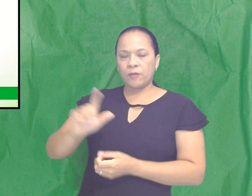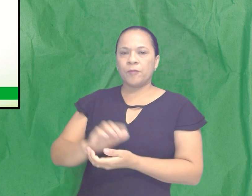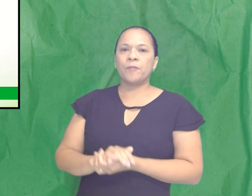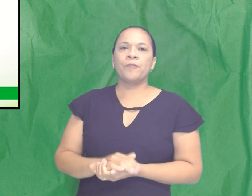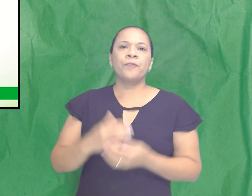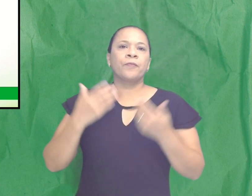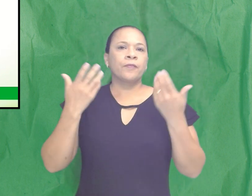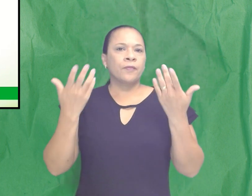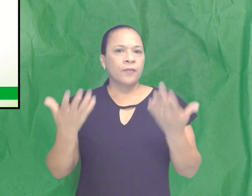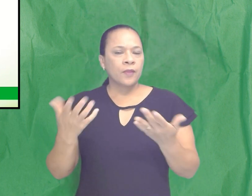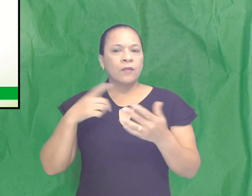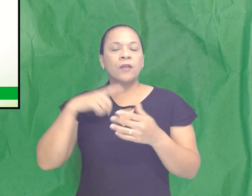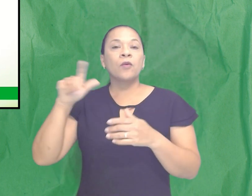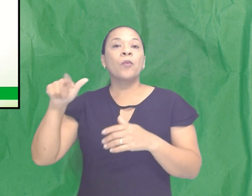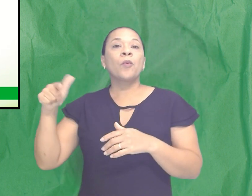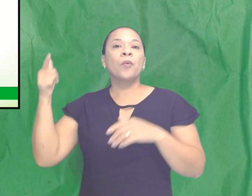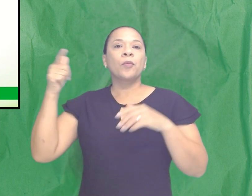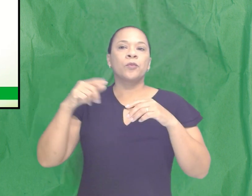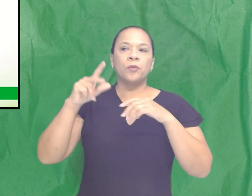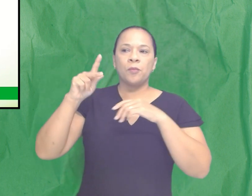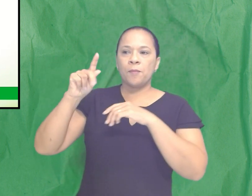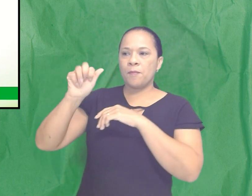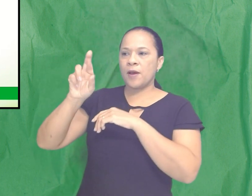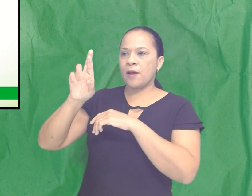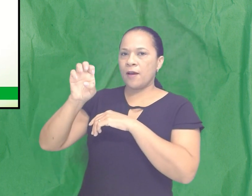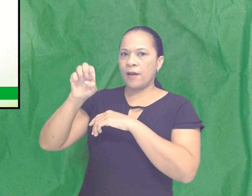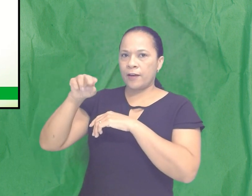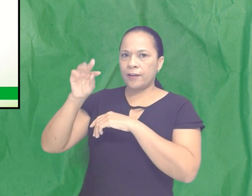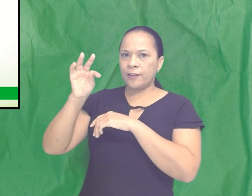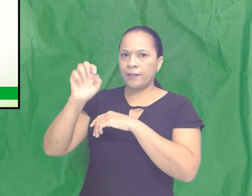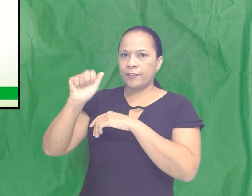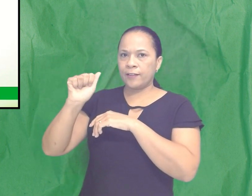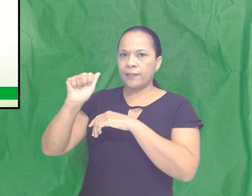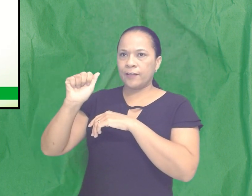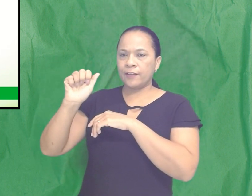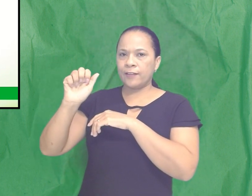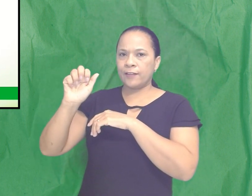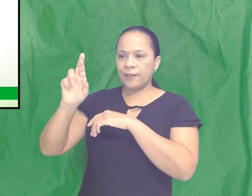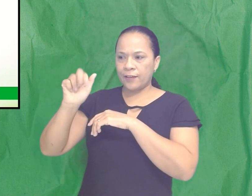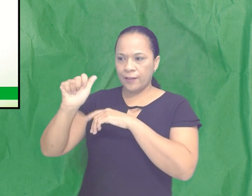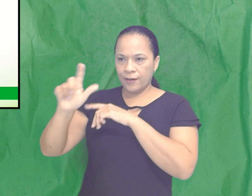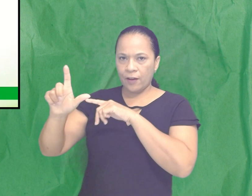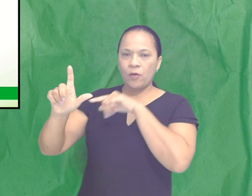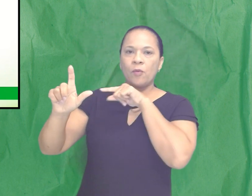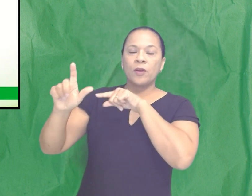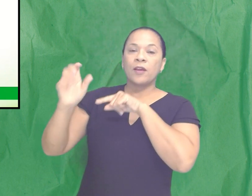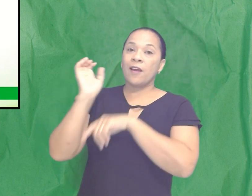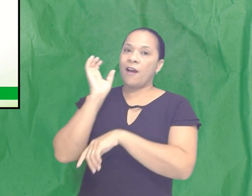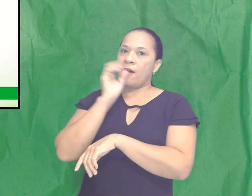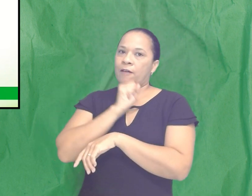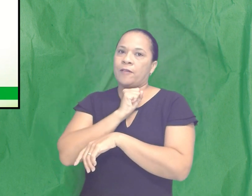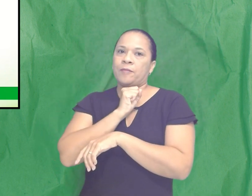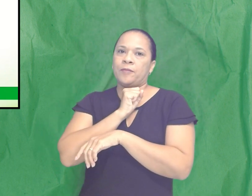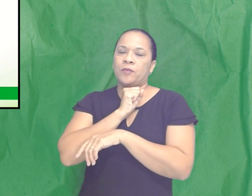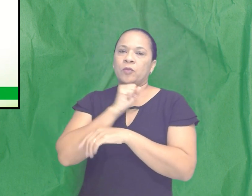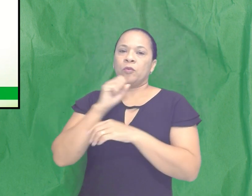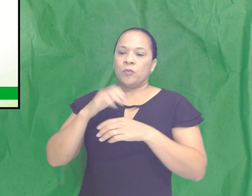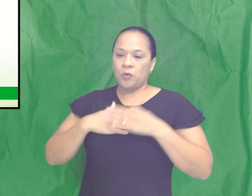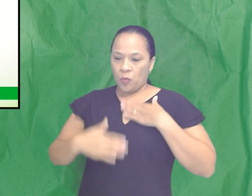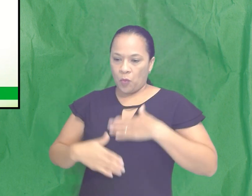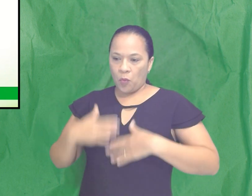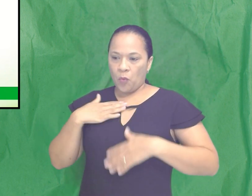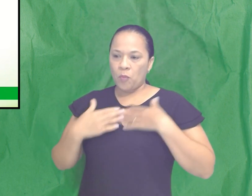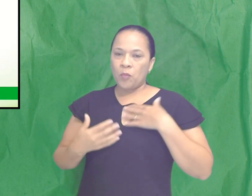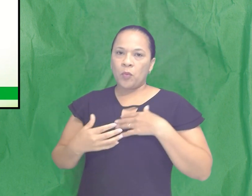A via parenteral já é uma via de ação mais rápida, como eu já disse anteriormente. Os medicamentos não vão